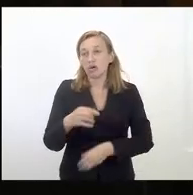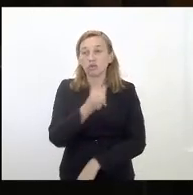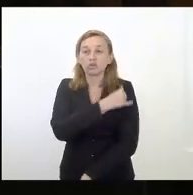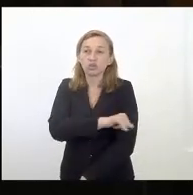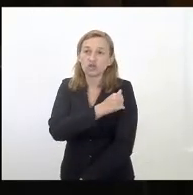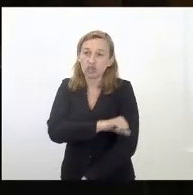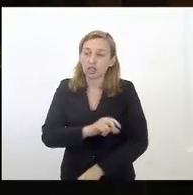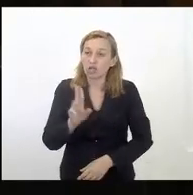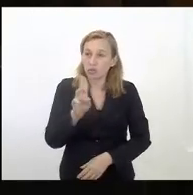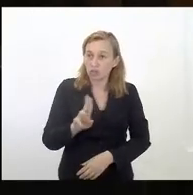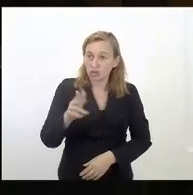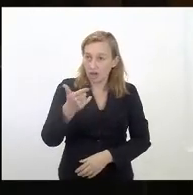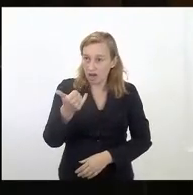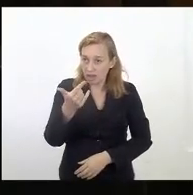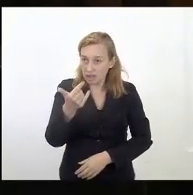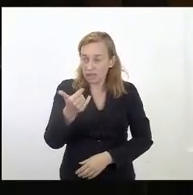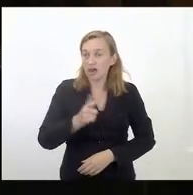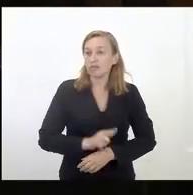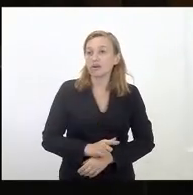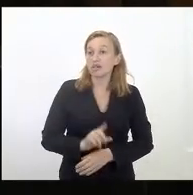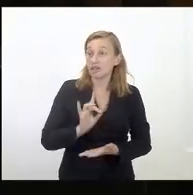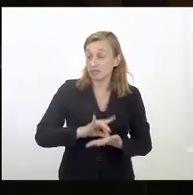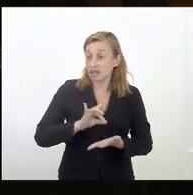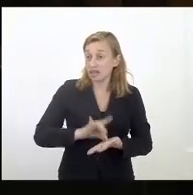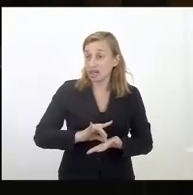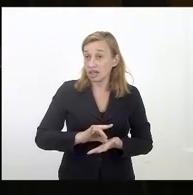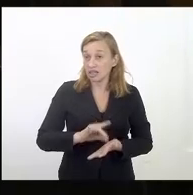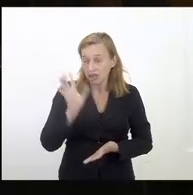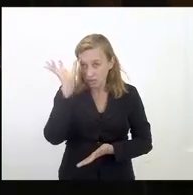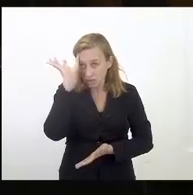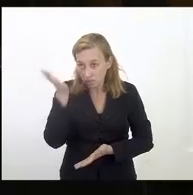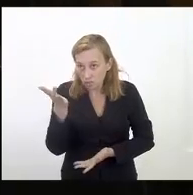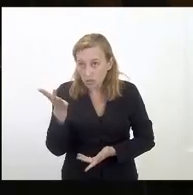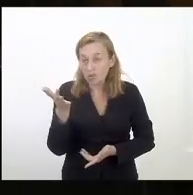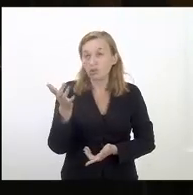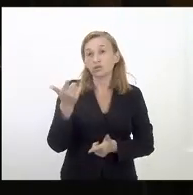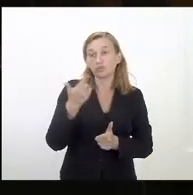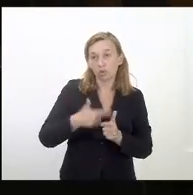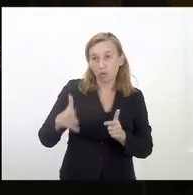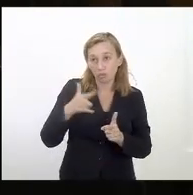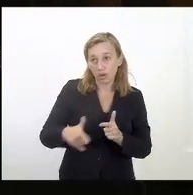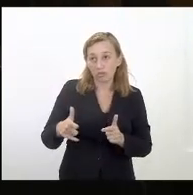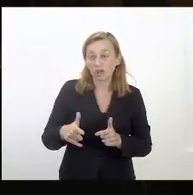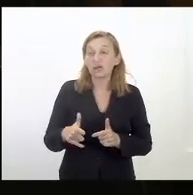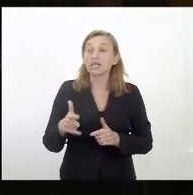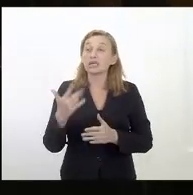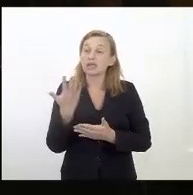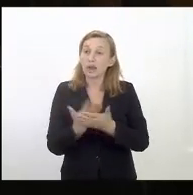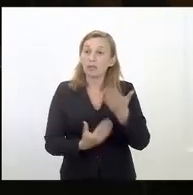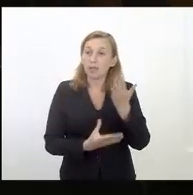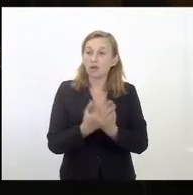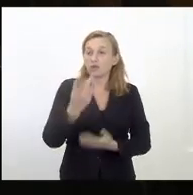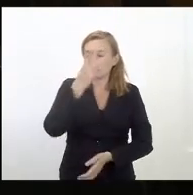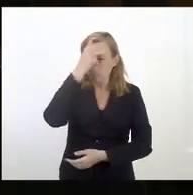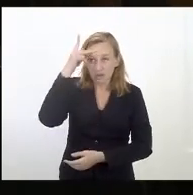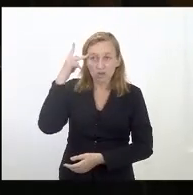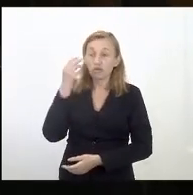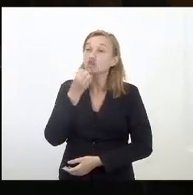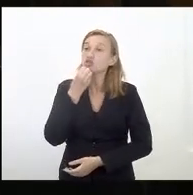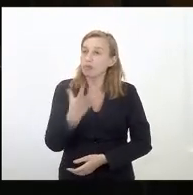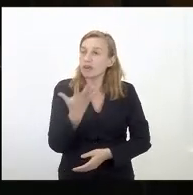armas elas são na verdade a solução de um problema armas na mão de pessoas de bem